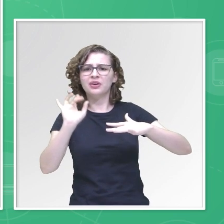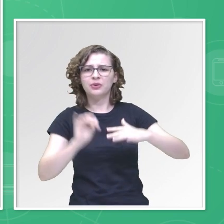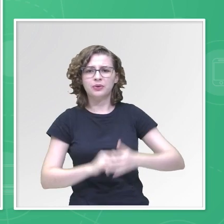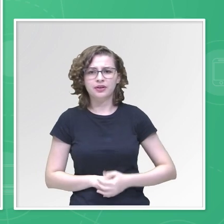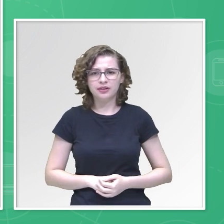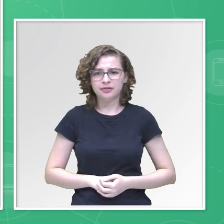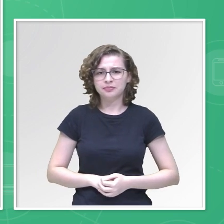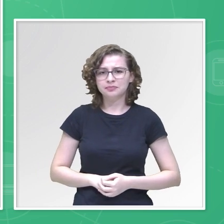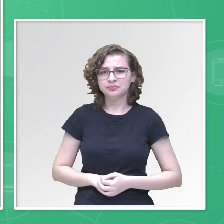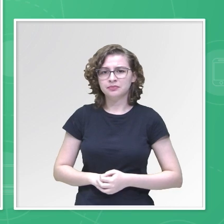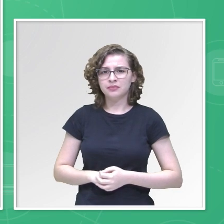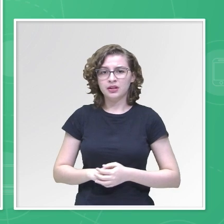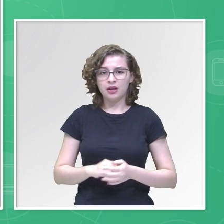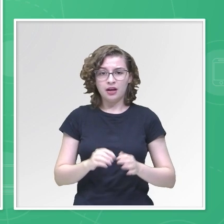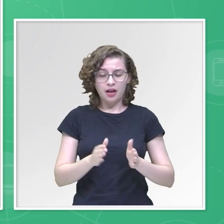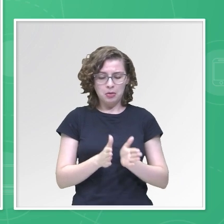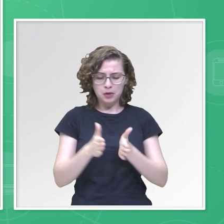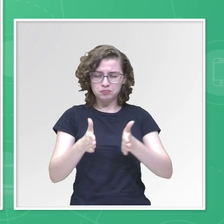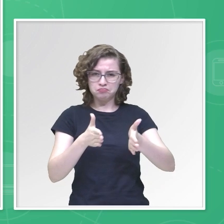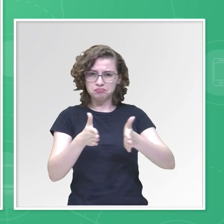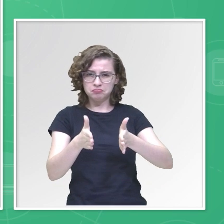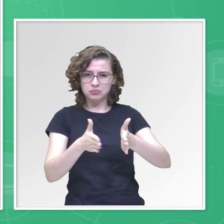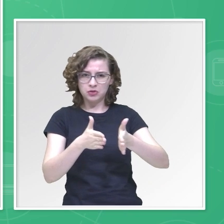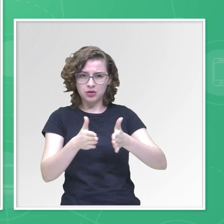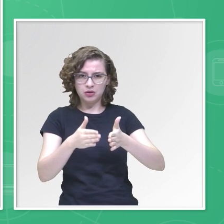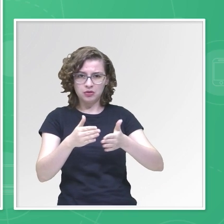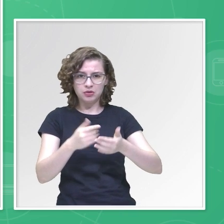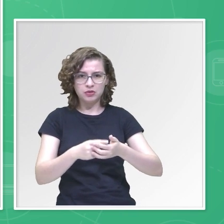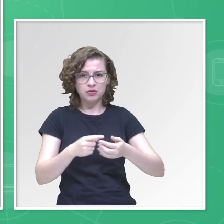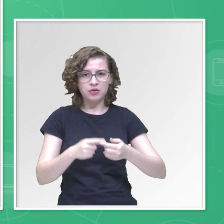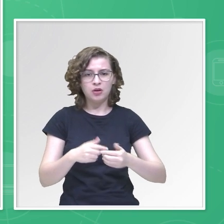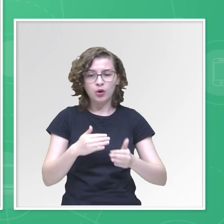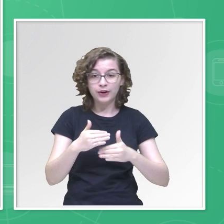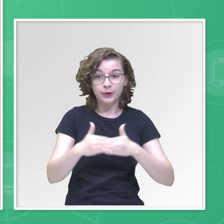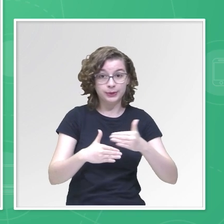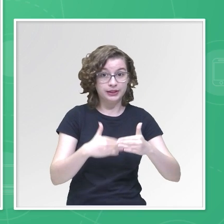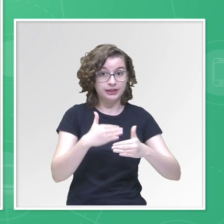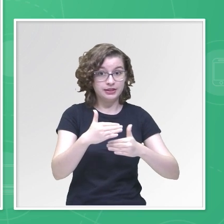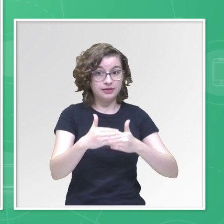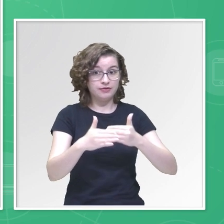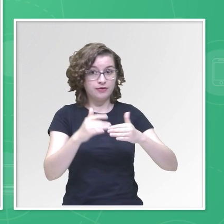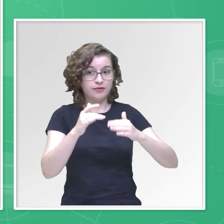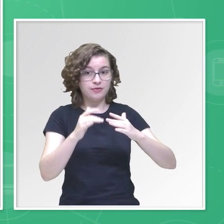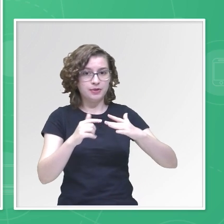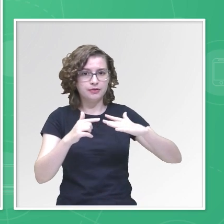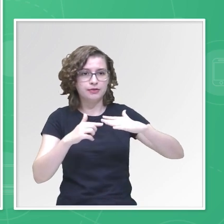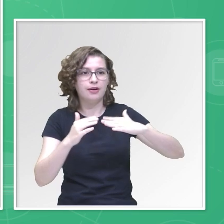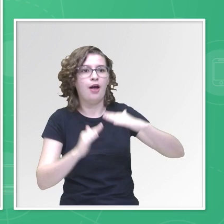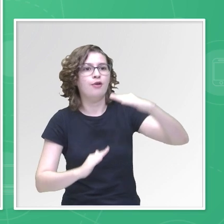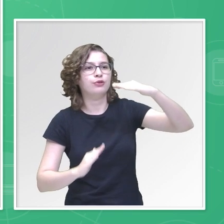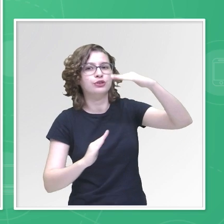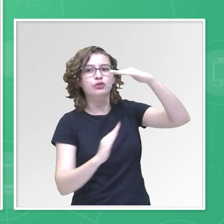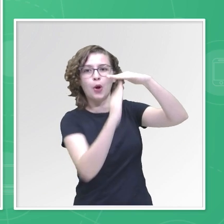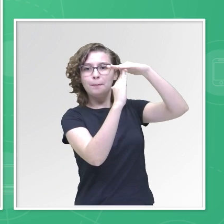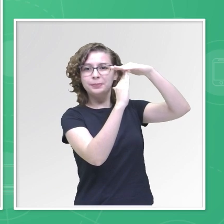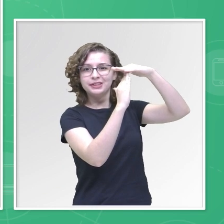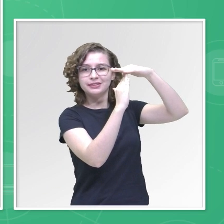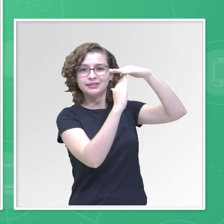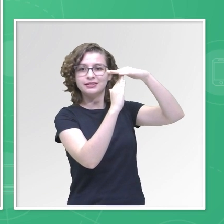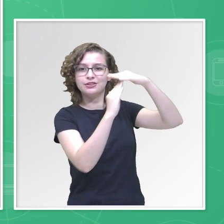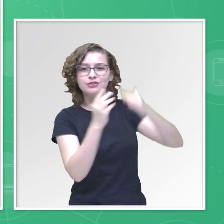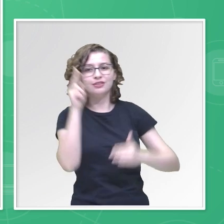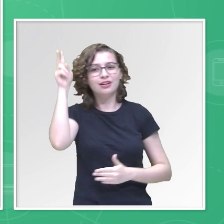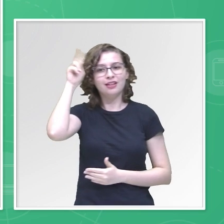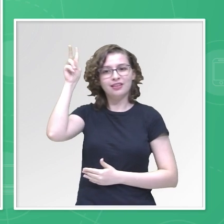estrutura narrativa em que não é você tem o desenvolvimento lápis né da da história